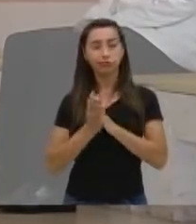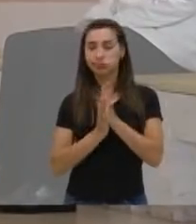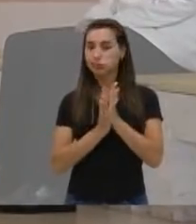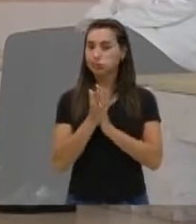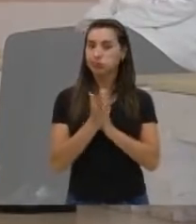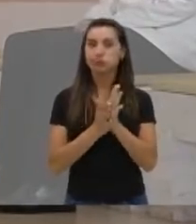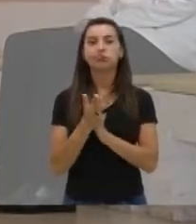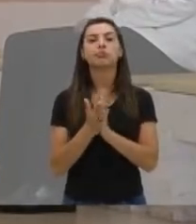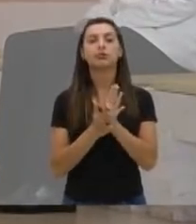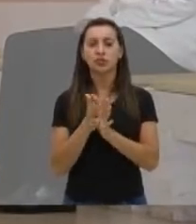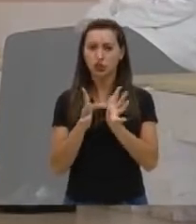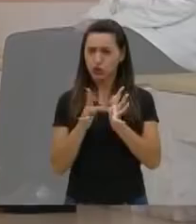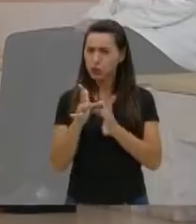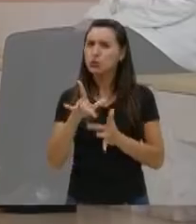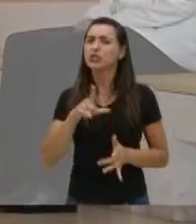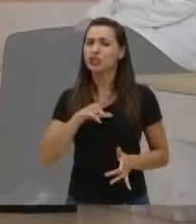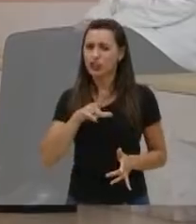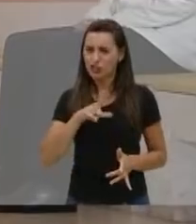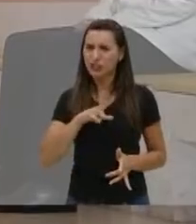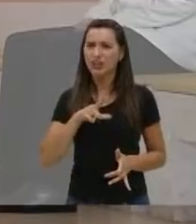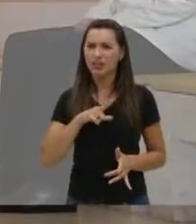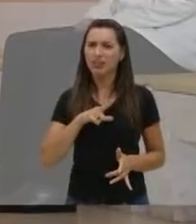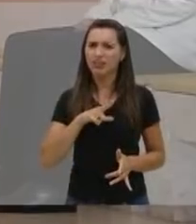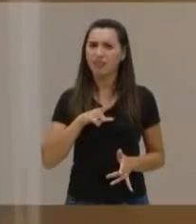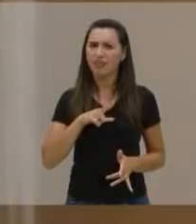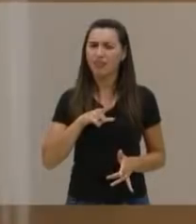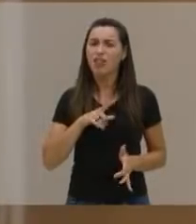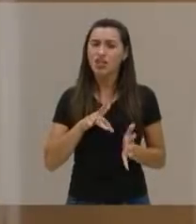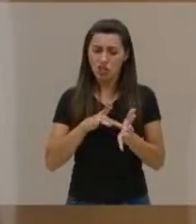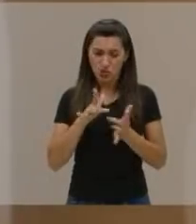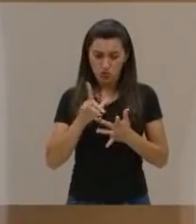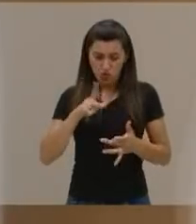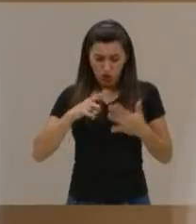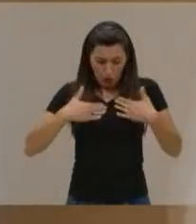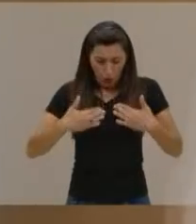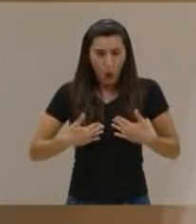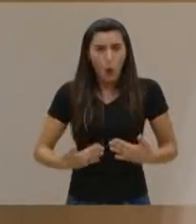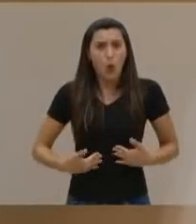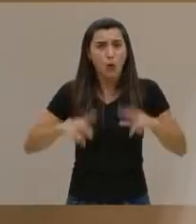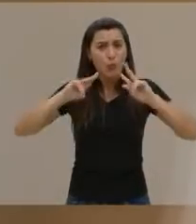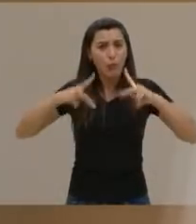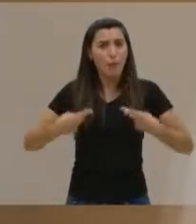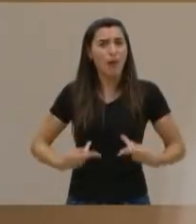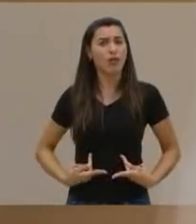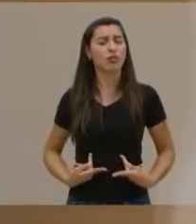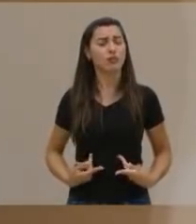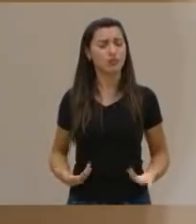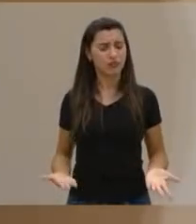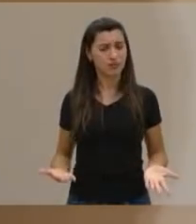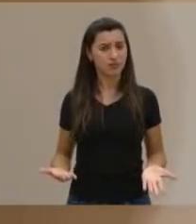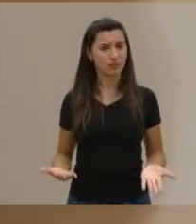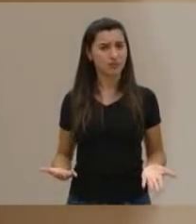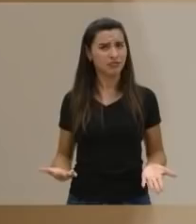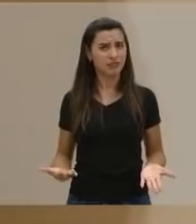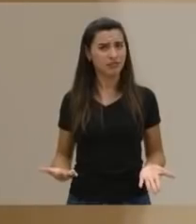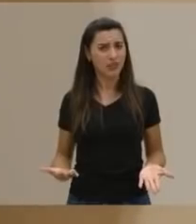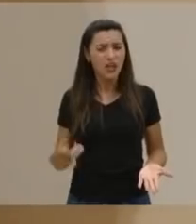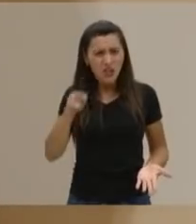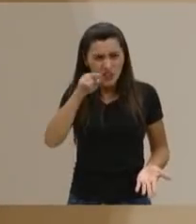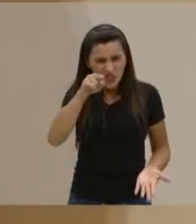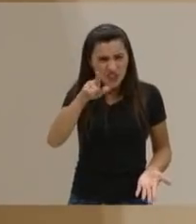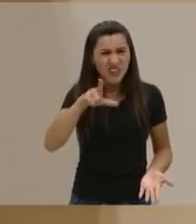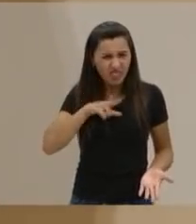sentiu temeroso. Ele era verdadeiramente homem. Eu te pergunto, será que isso, você também